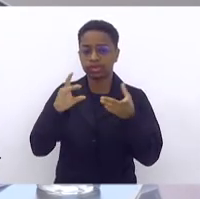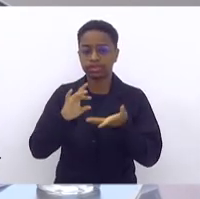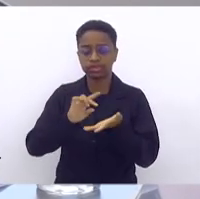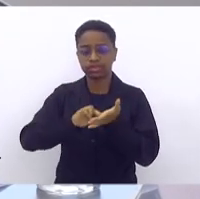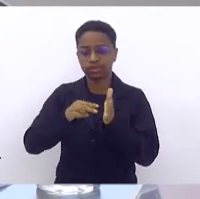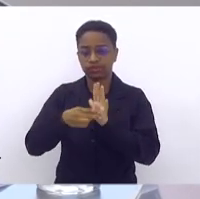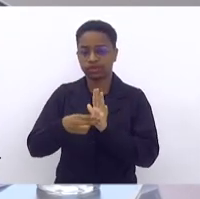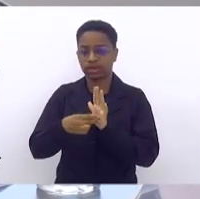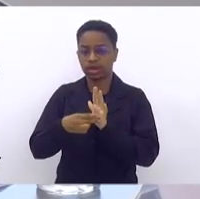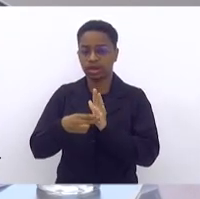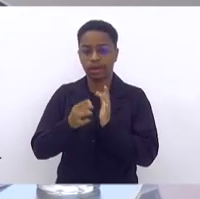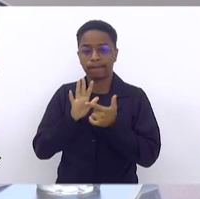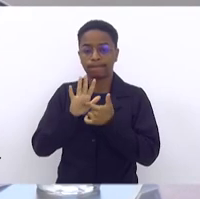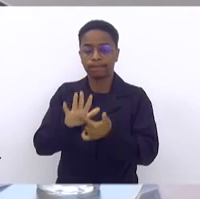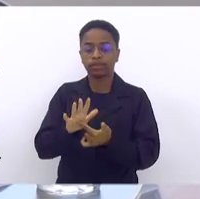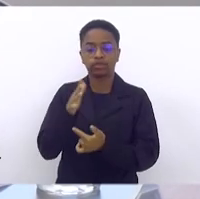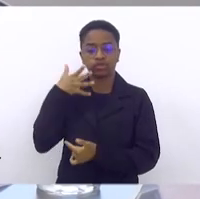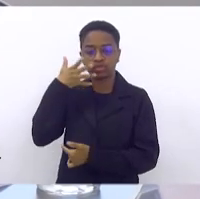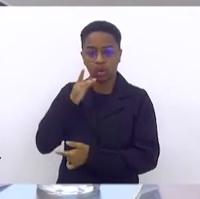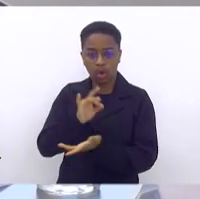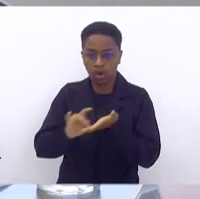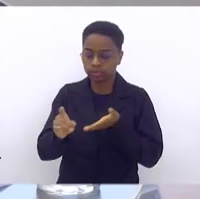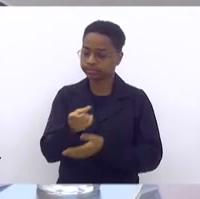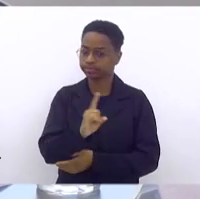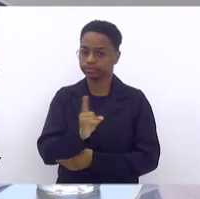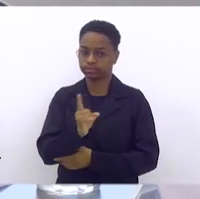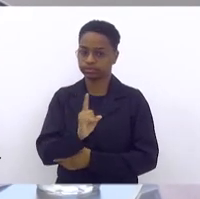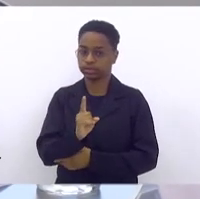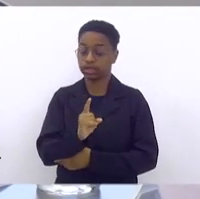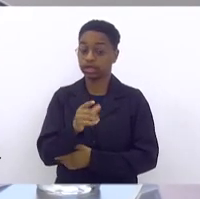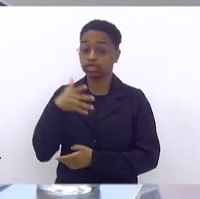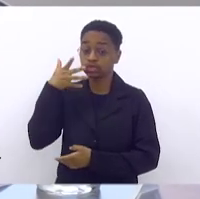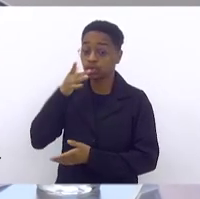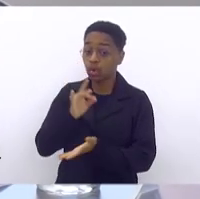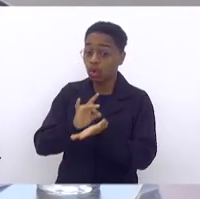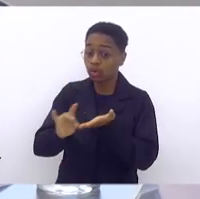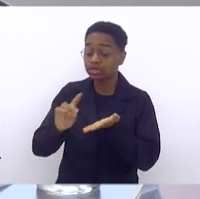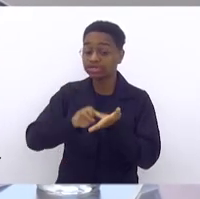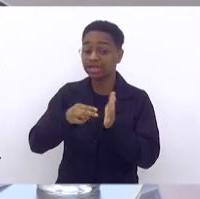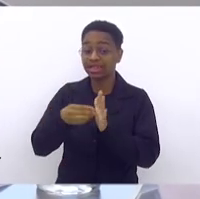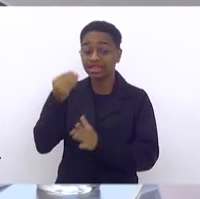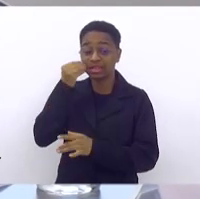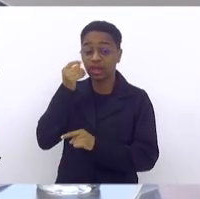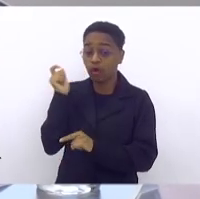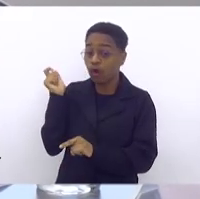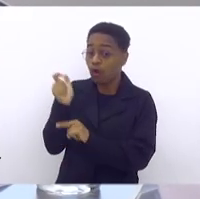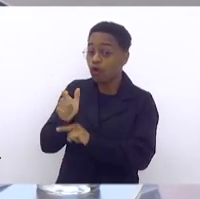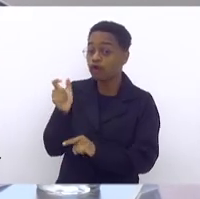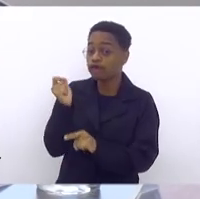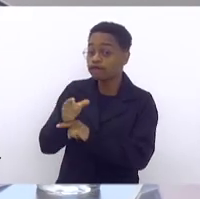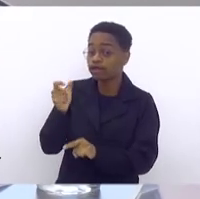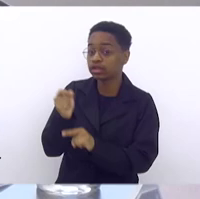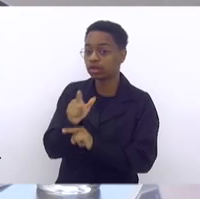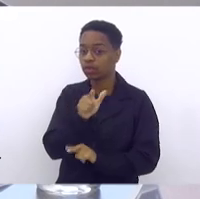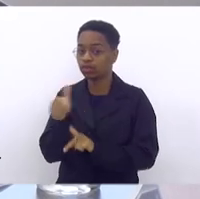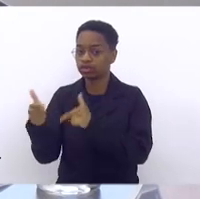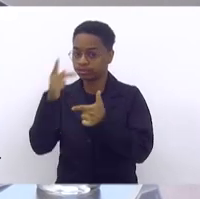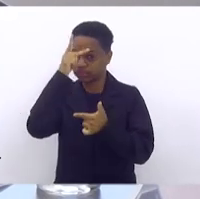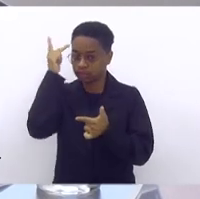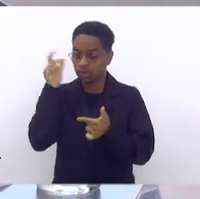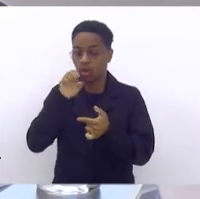discurso de ódio. Discurso de ódio é você querer ofender o outro, desqualificar,